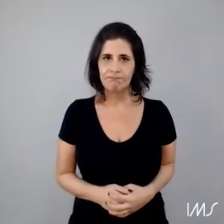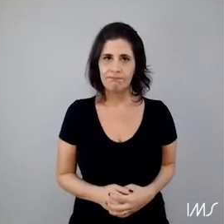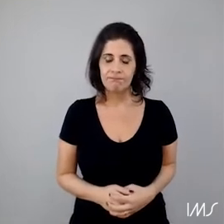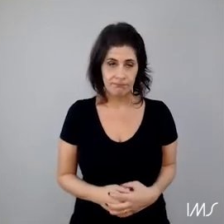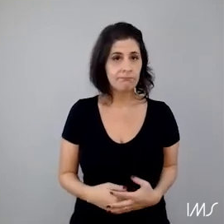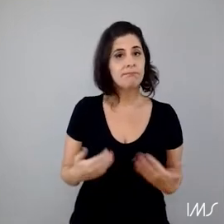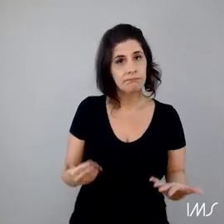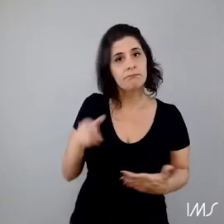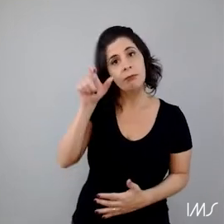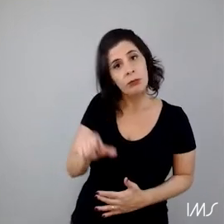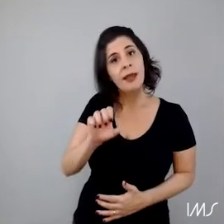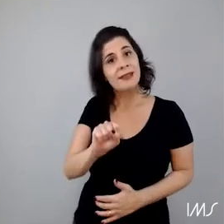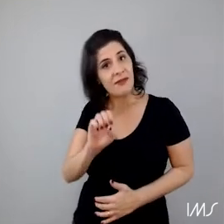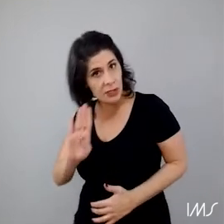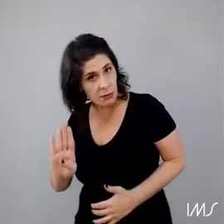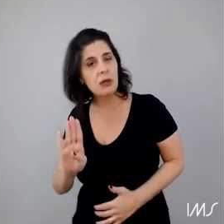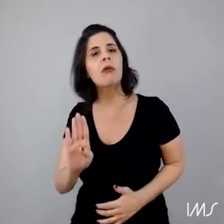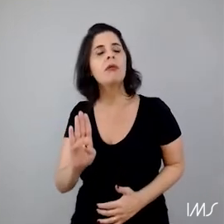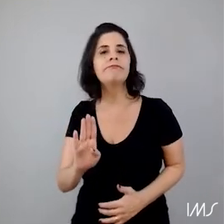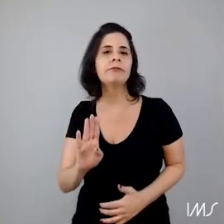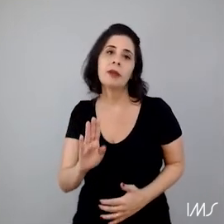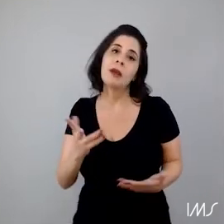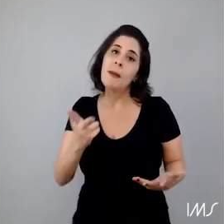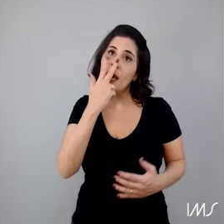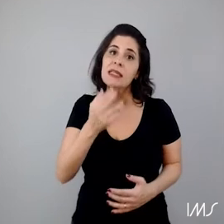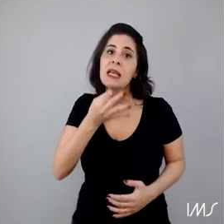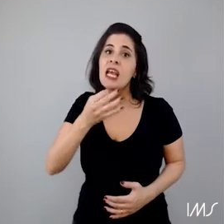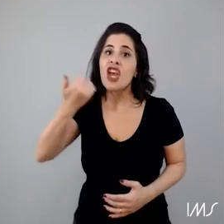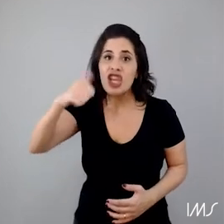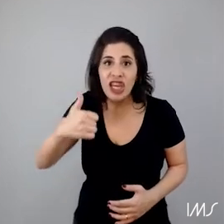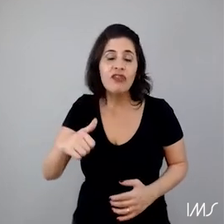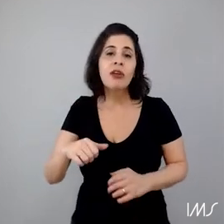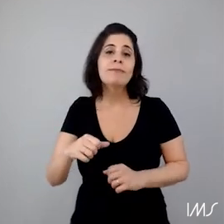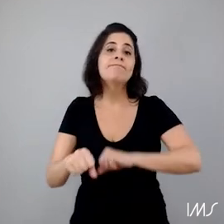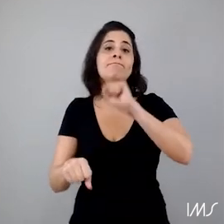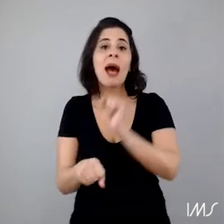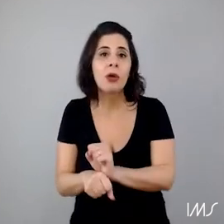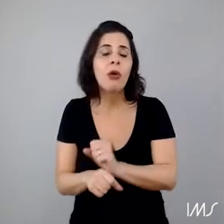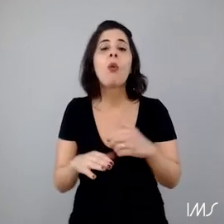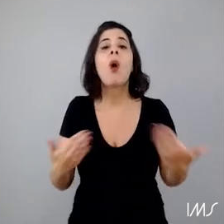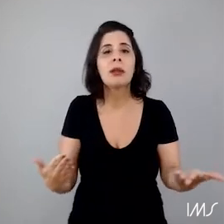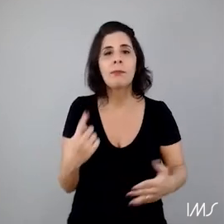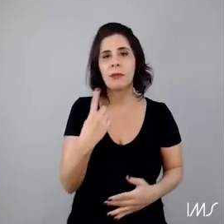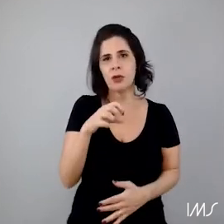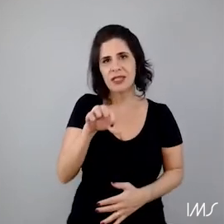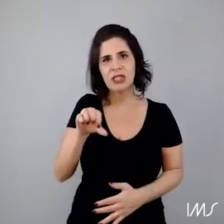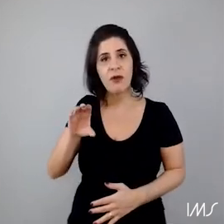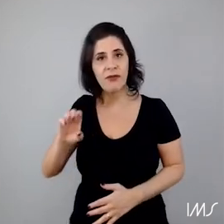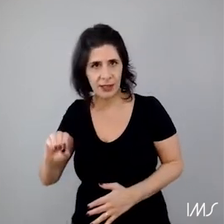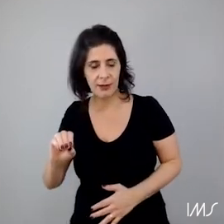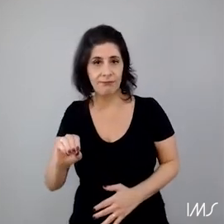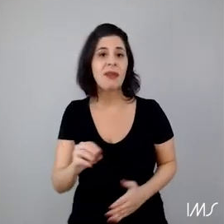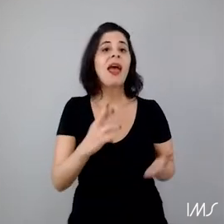Stefania aparentemente interrompe sua atividade já como crítica em 1990.